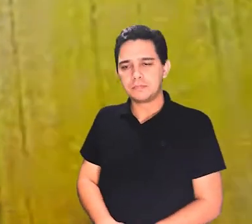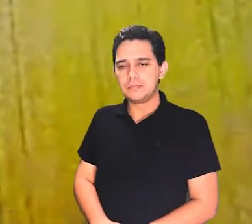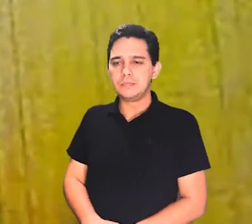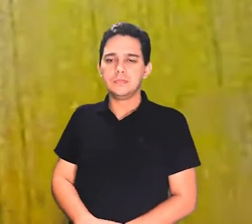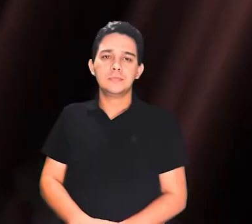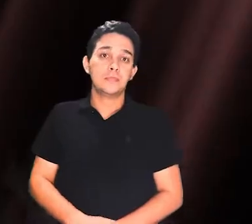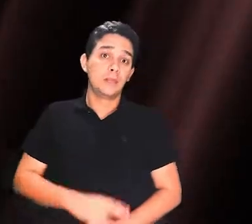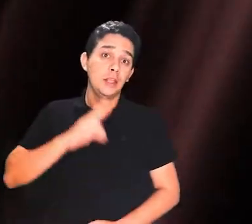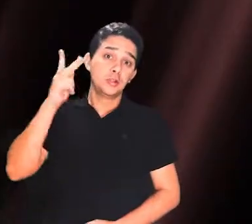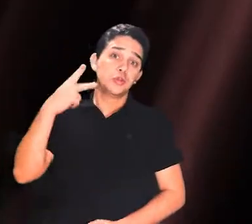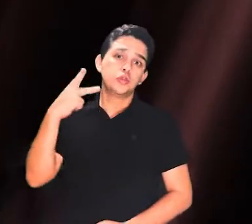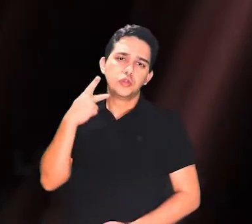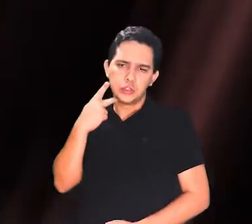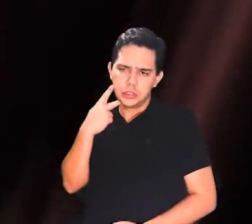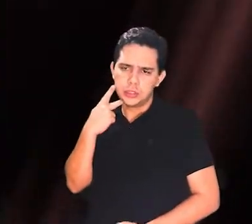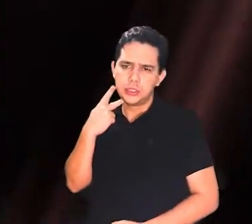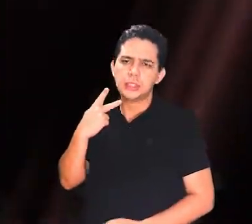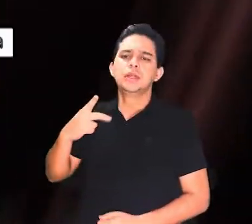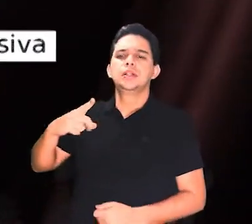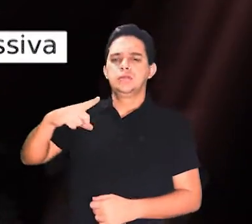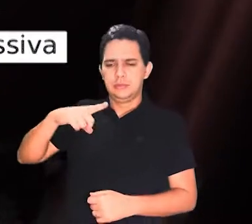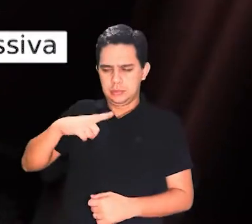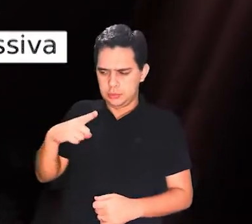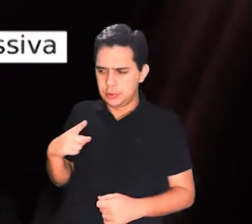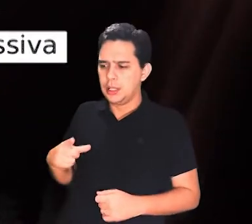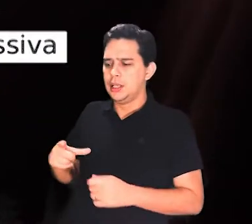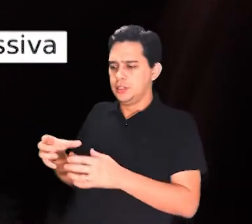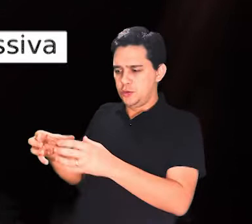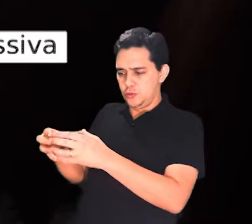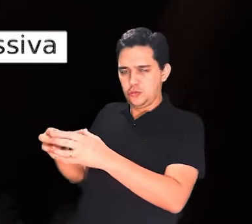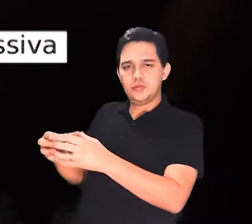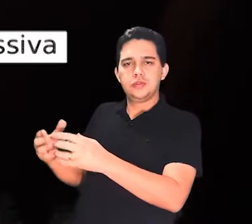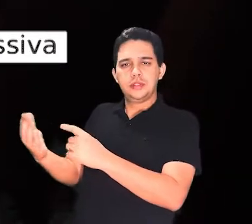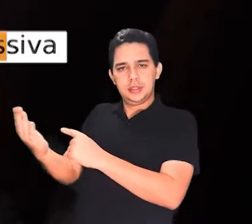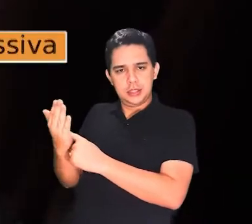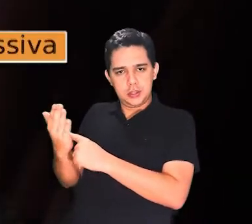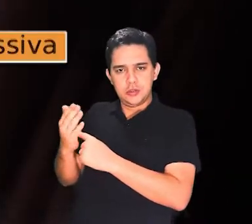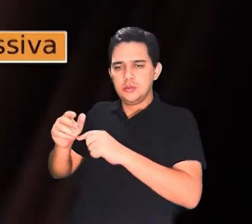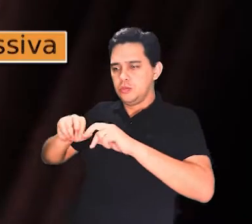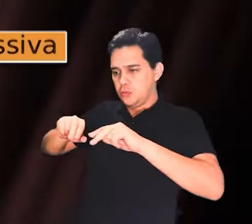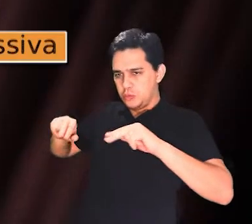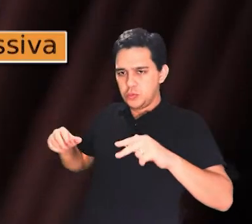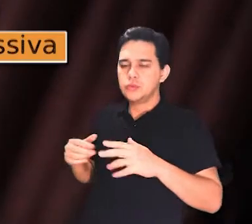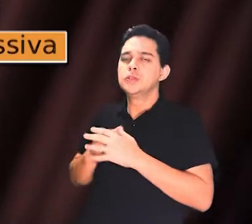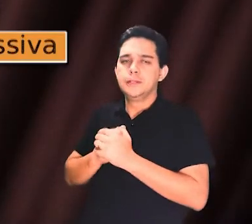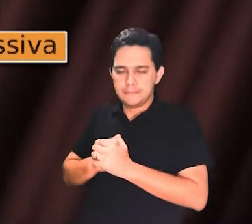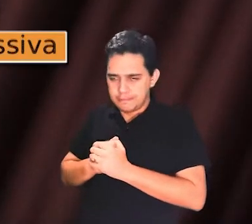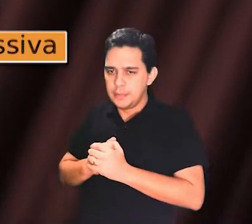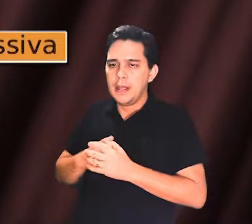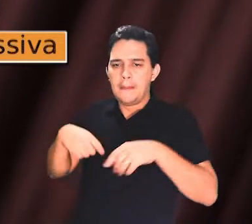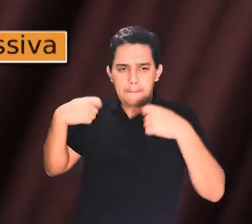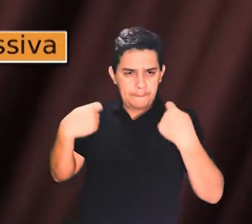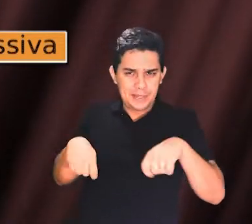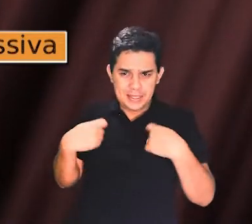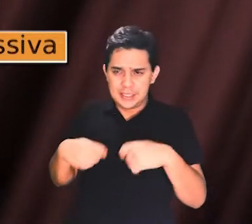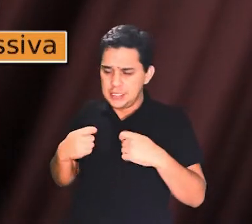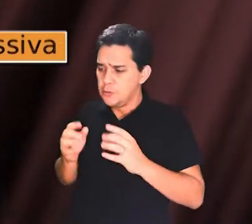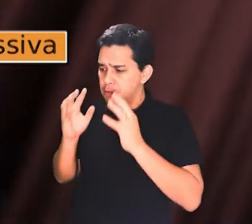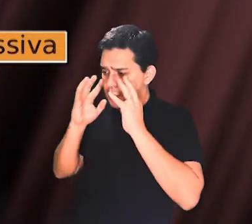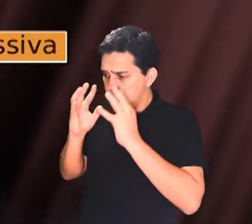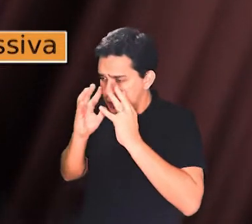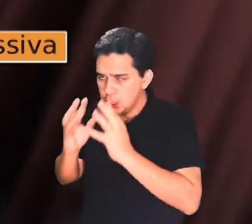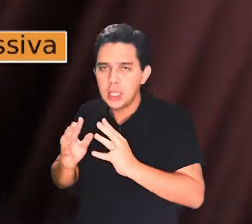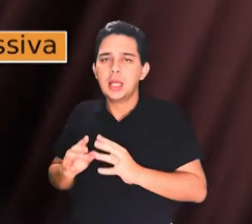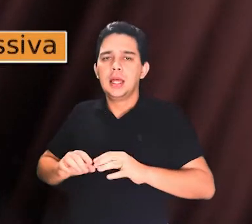atribuição para a tutela coletiva da pessoa com deficiência precisam fazer esse trabalho de reordenamento da rede para acabar com esses abrigões de pessoa